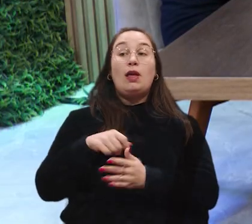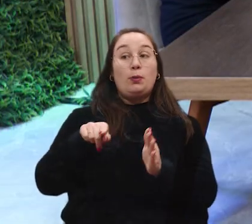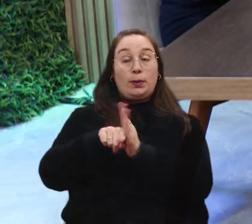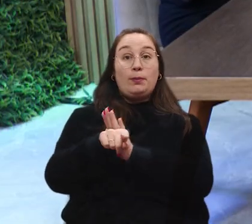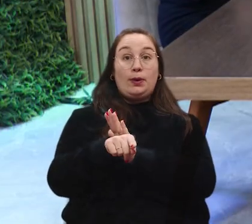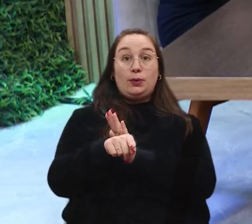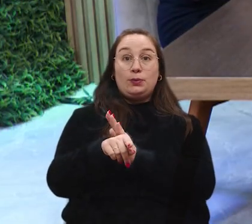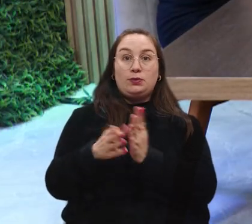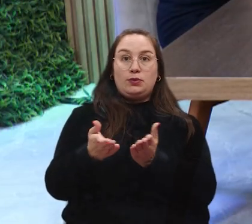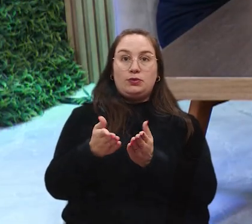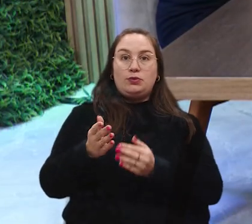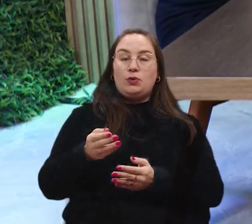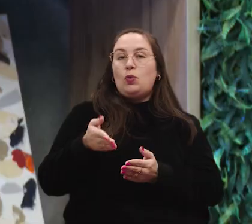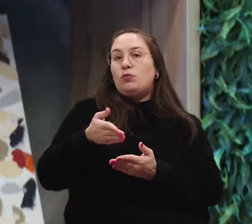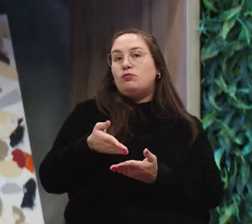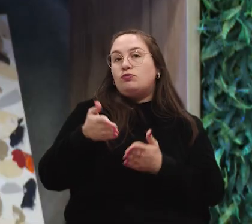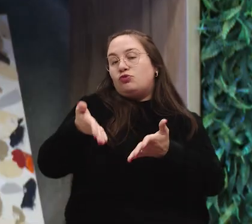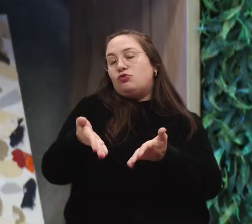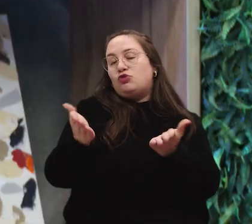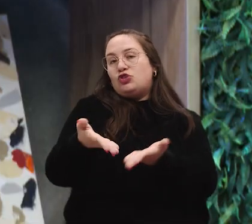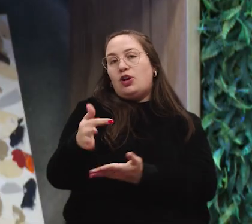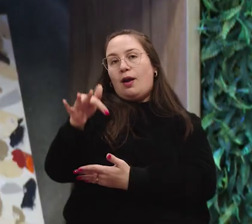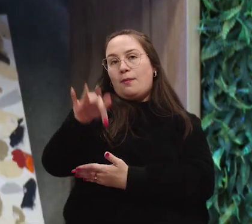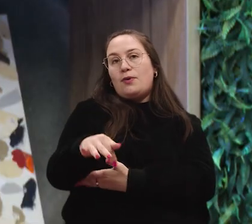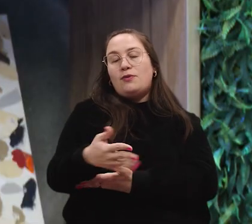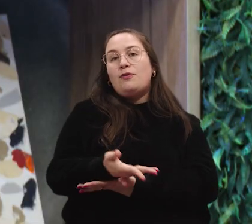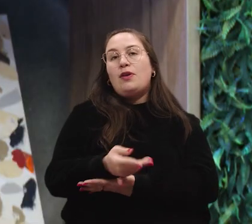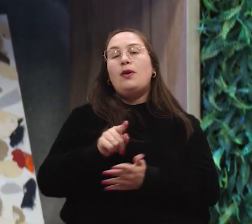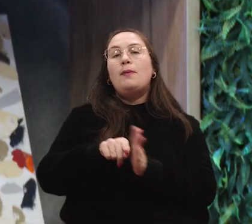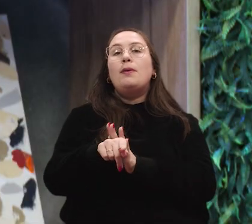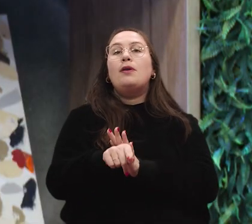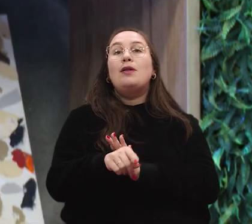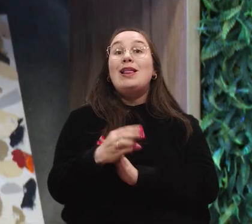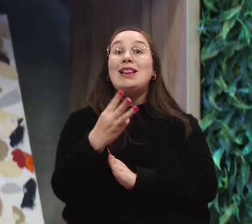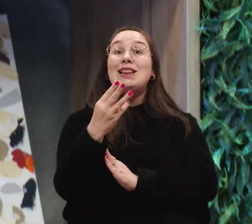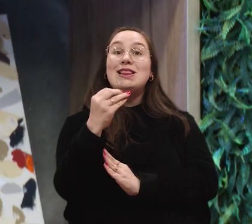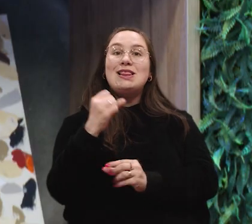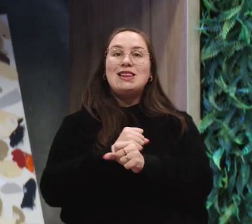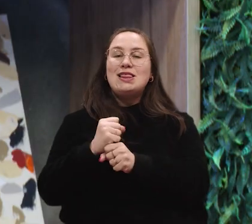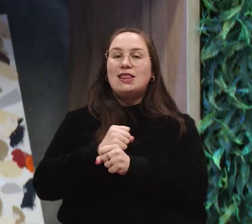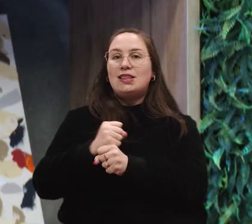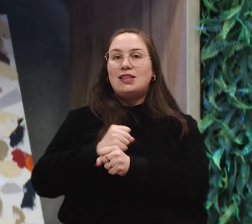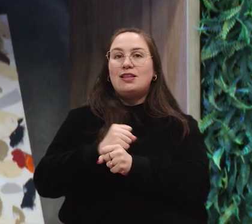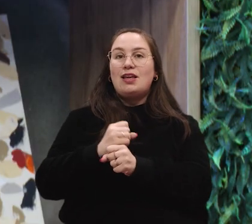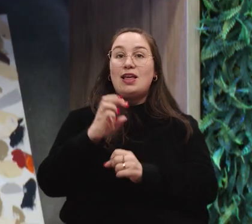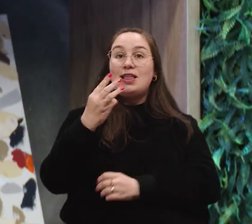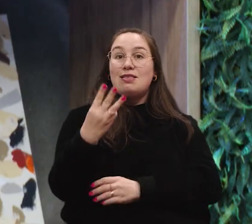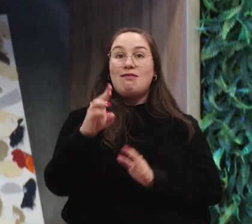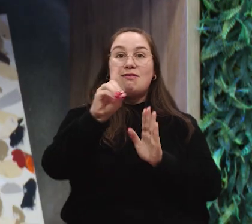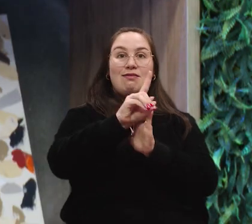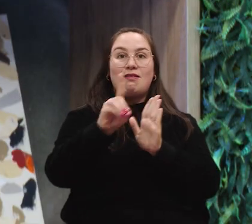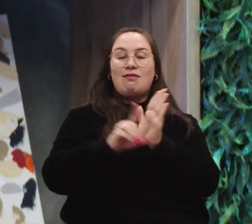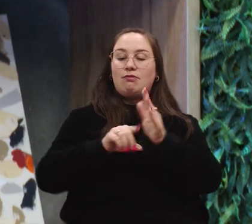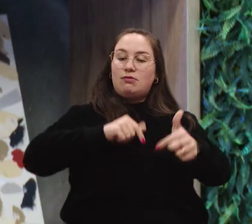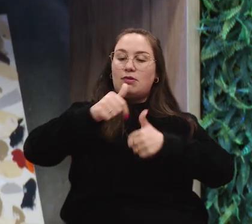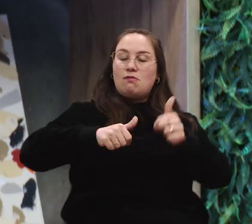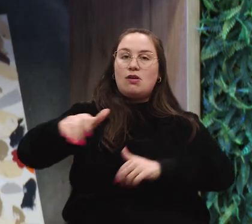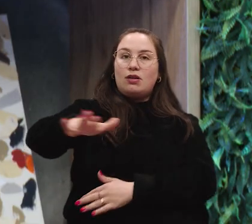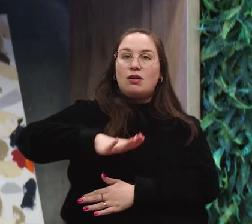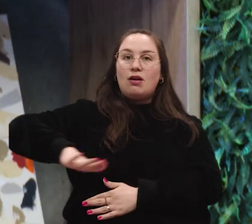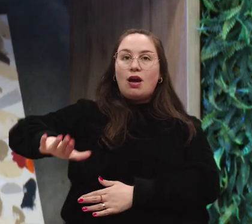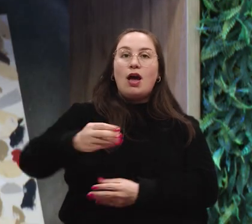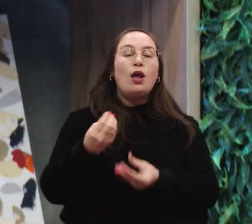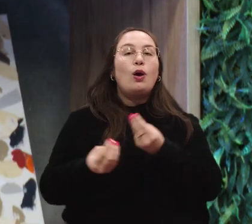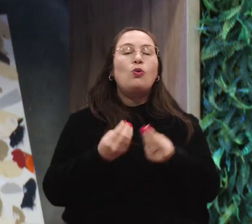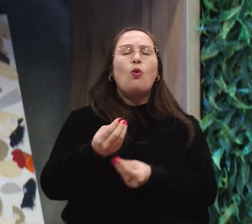Uma pergunta, a gente já vai se encaminhando, mas eu queria te perguntar, 30 anos já, né? 3 décadas já trabalhando nessa